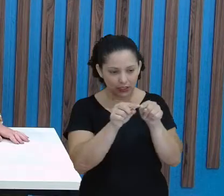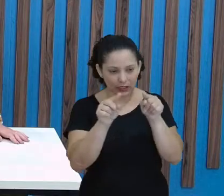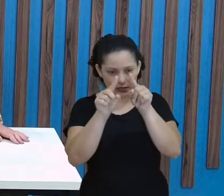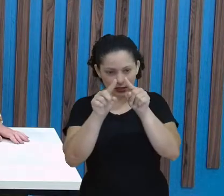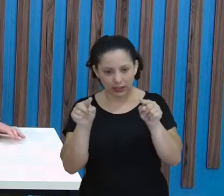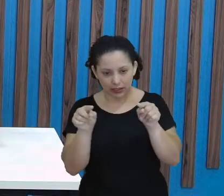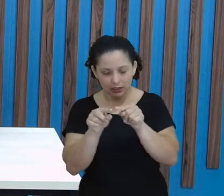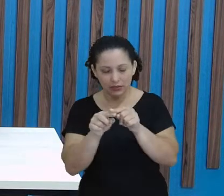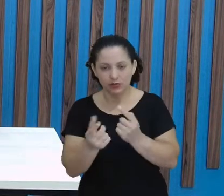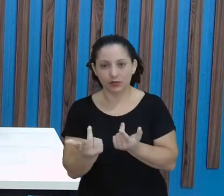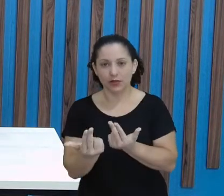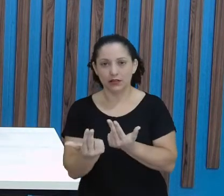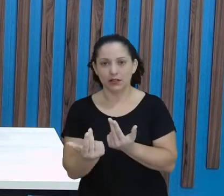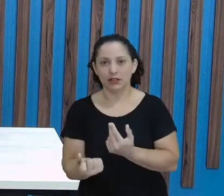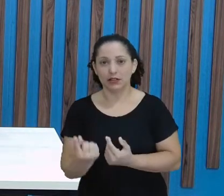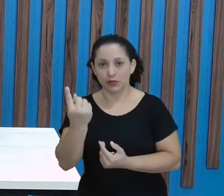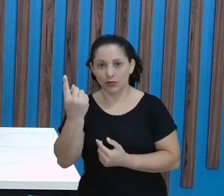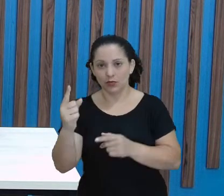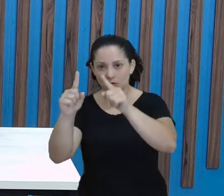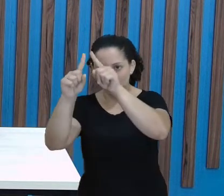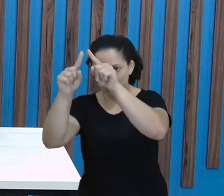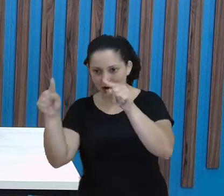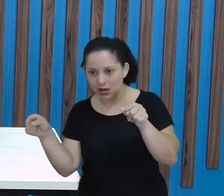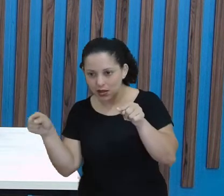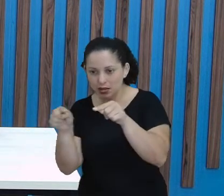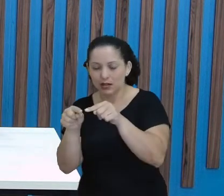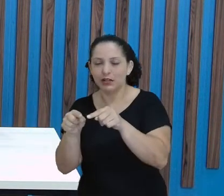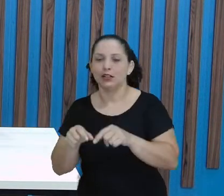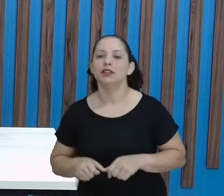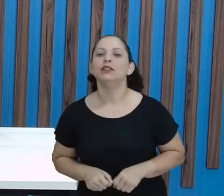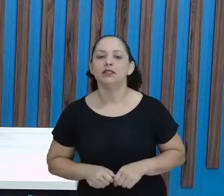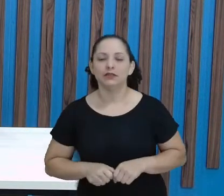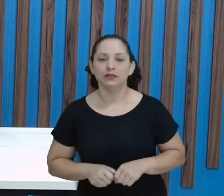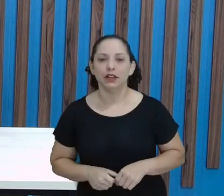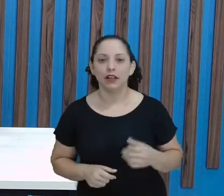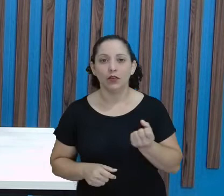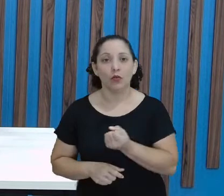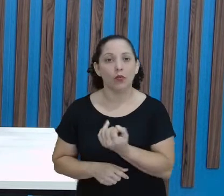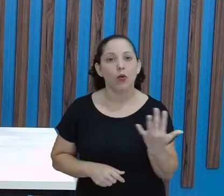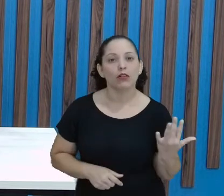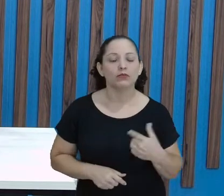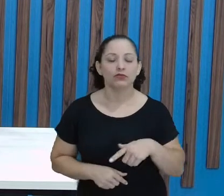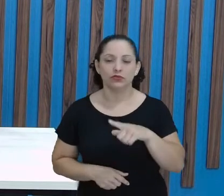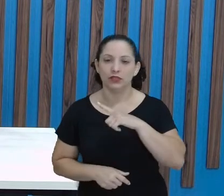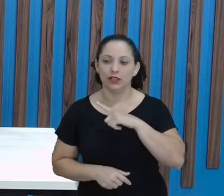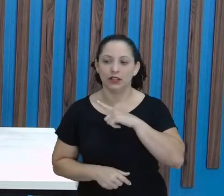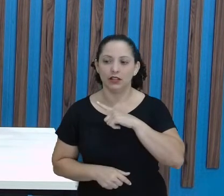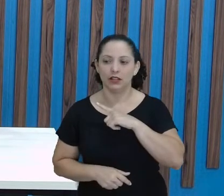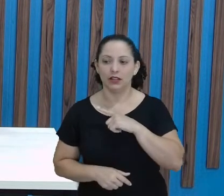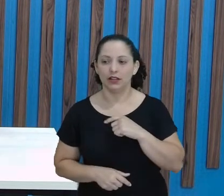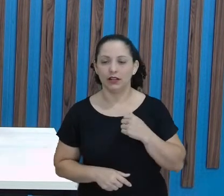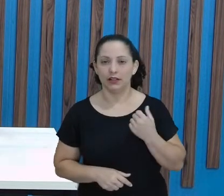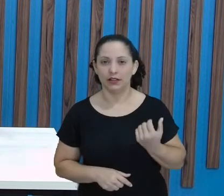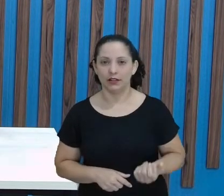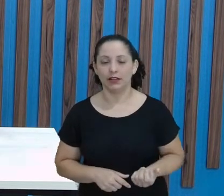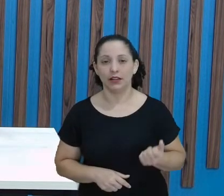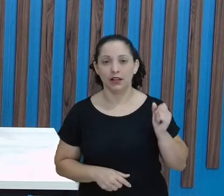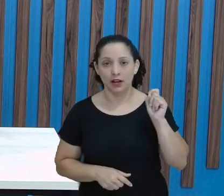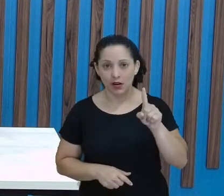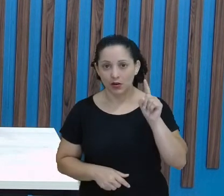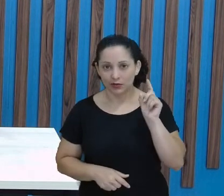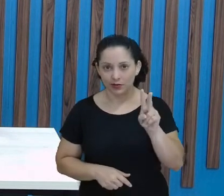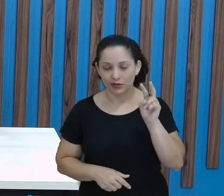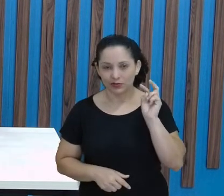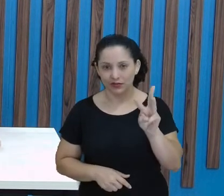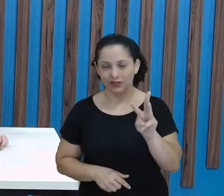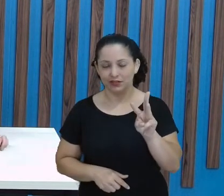um triângulo médio. Então, quantas unidades de medida eu já tenho? 1, 2,